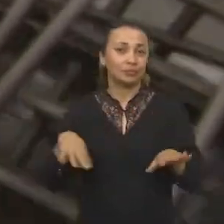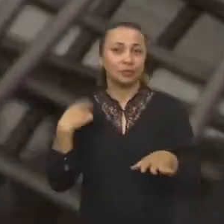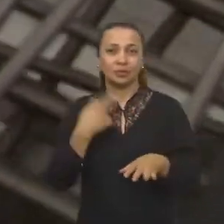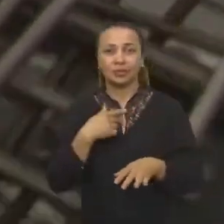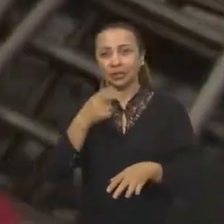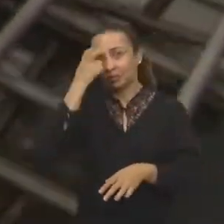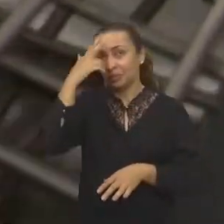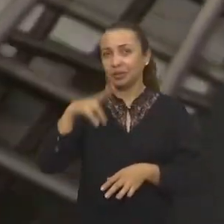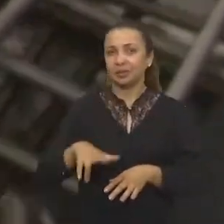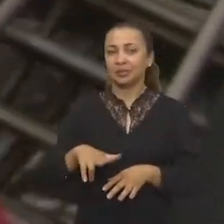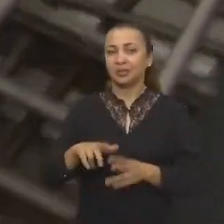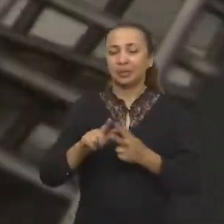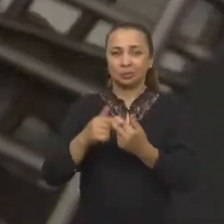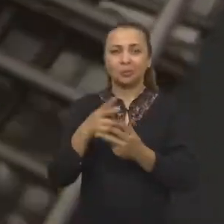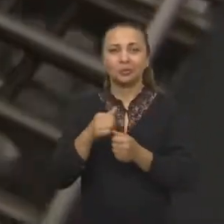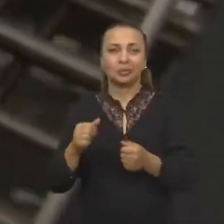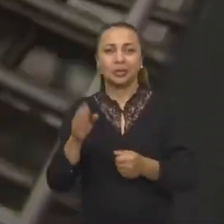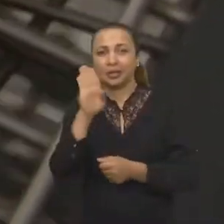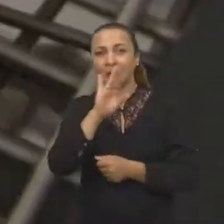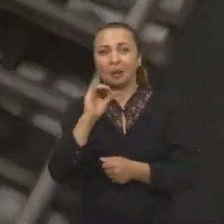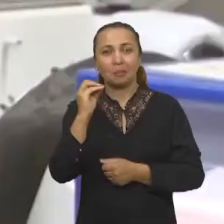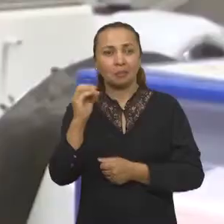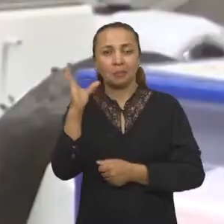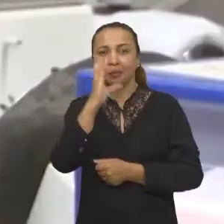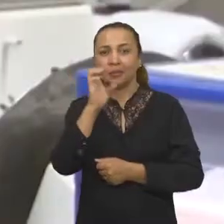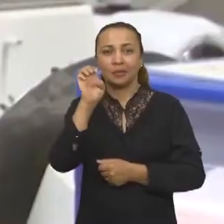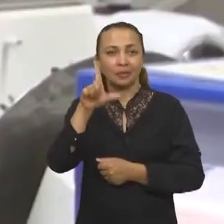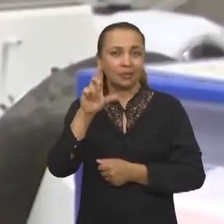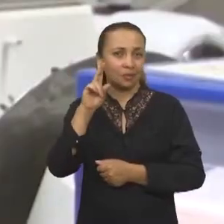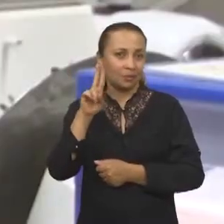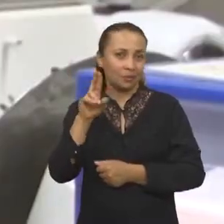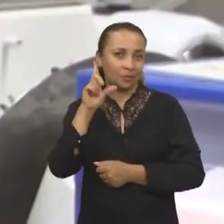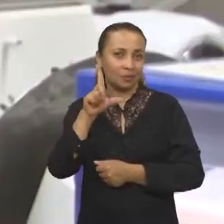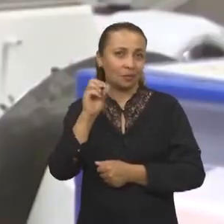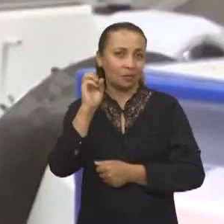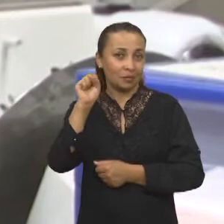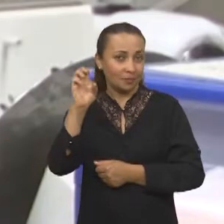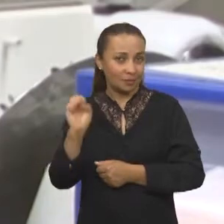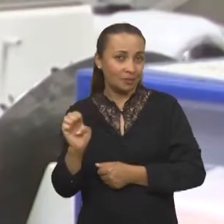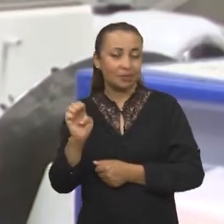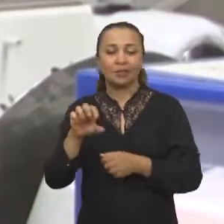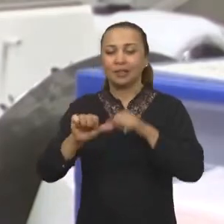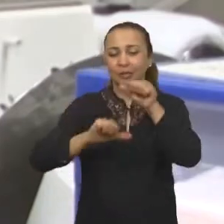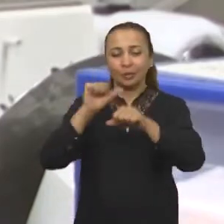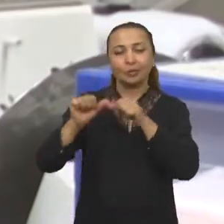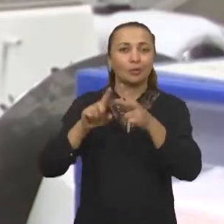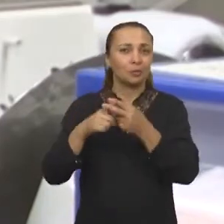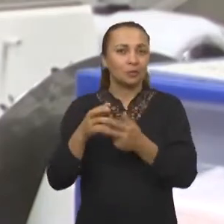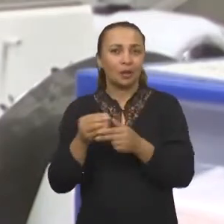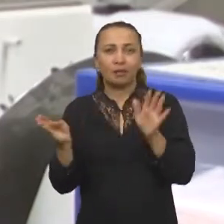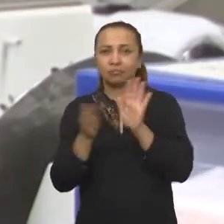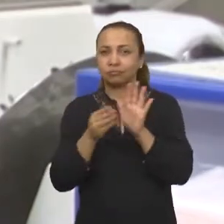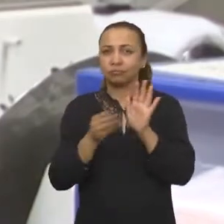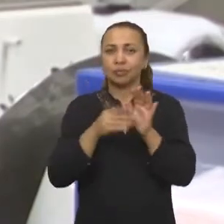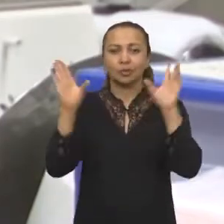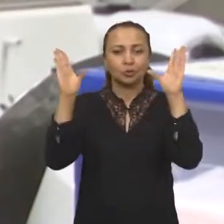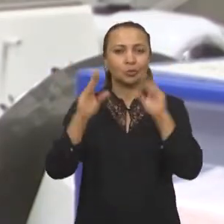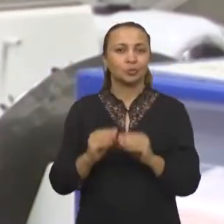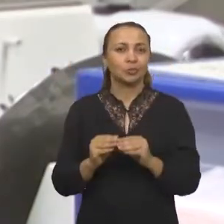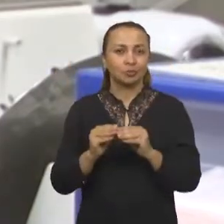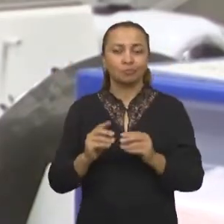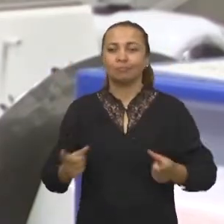uma expertise na produção da biocelulose, então a gente desenvolveu esse produto. A proposta dele é